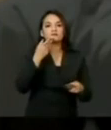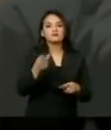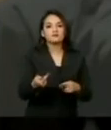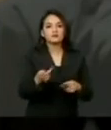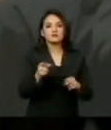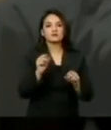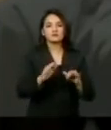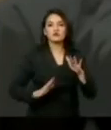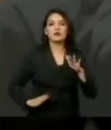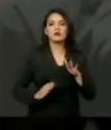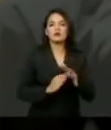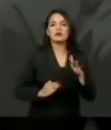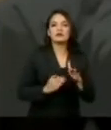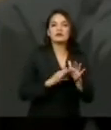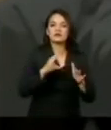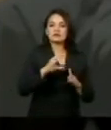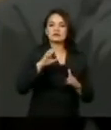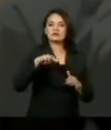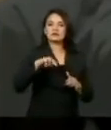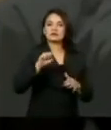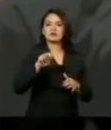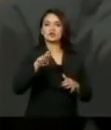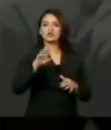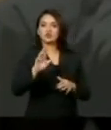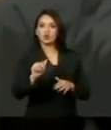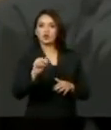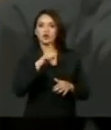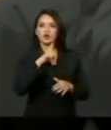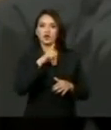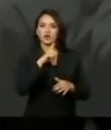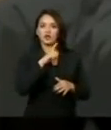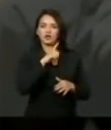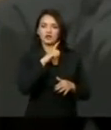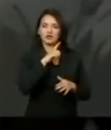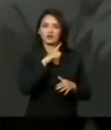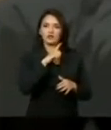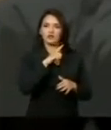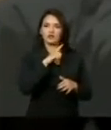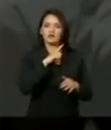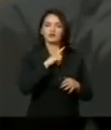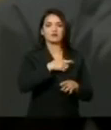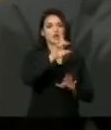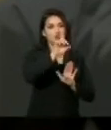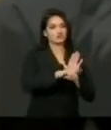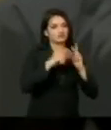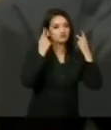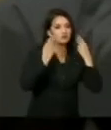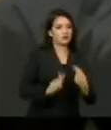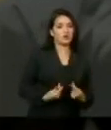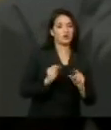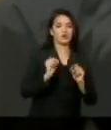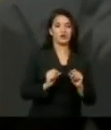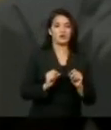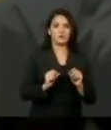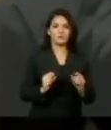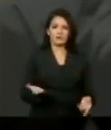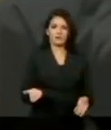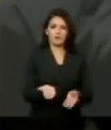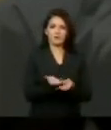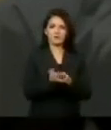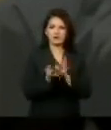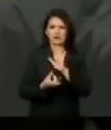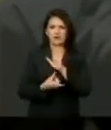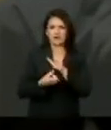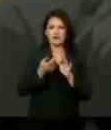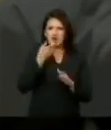brasil de fato sofre na corte interamericana de direitos humanos pela letargia da sua prestação jurisdicional os casos que foram citados a época